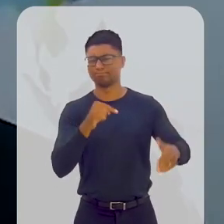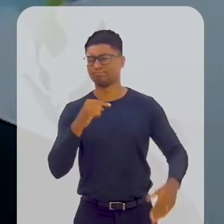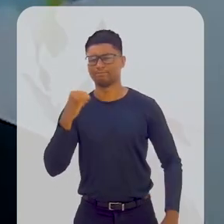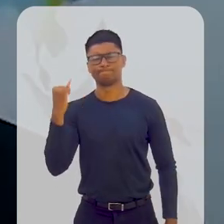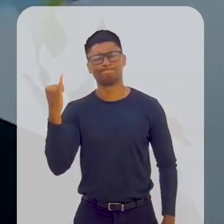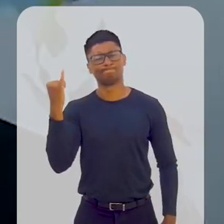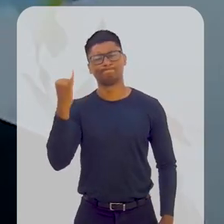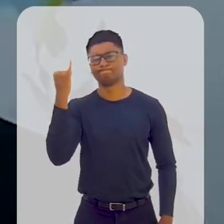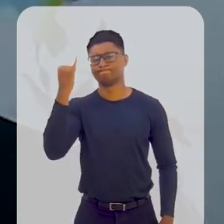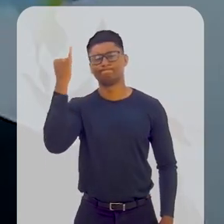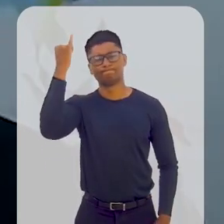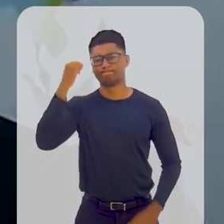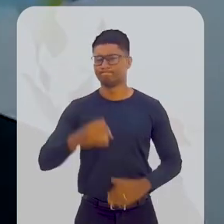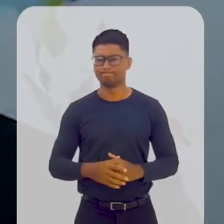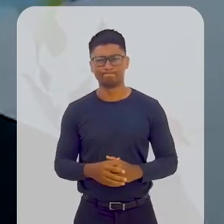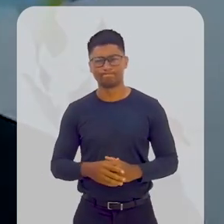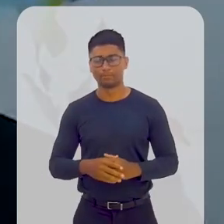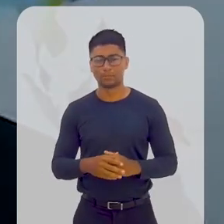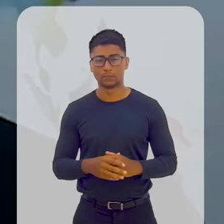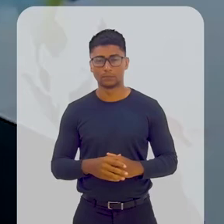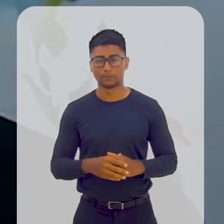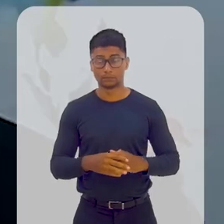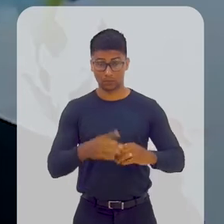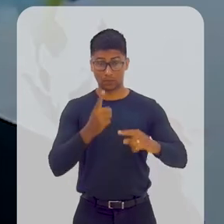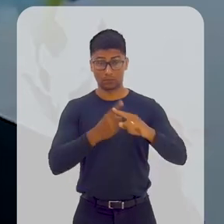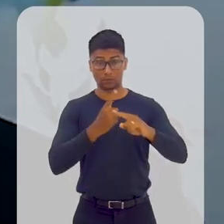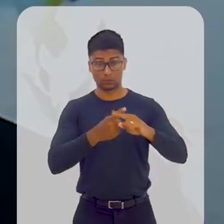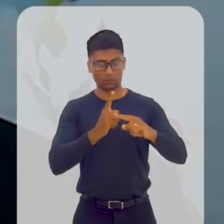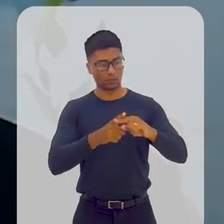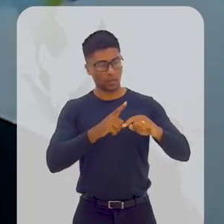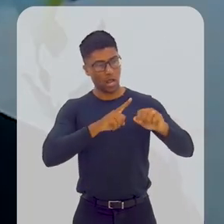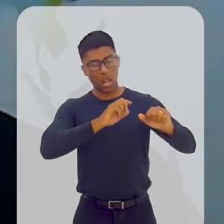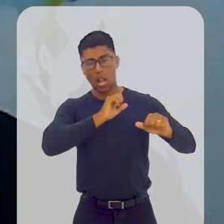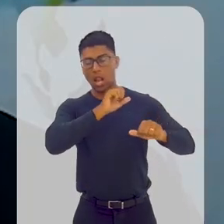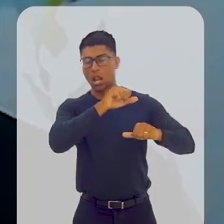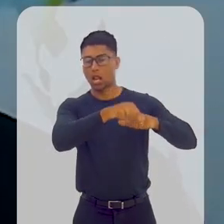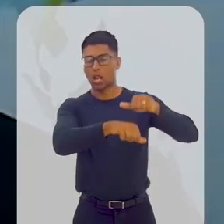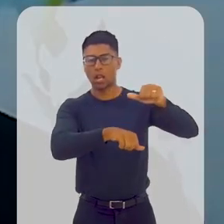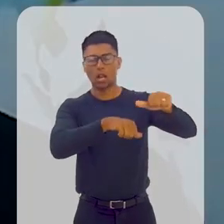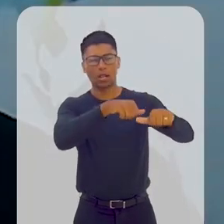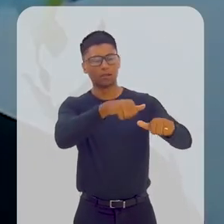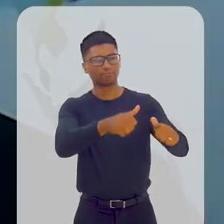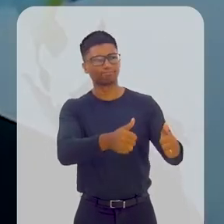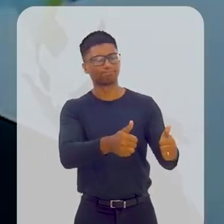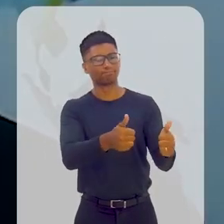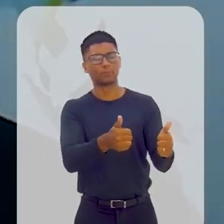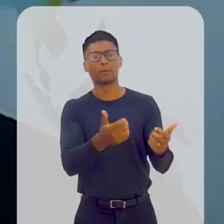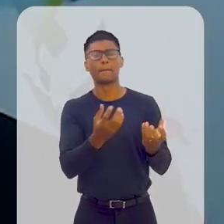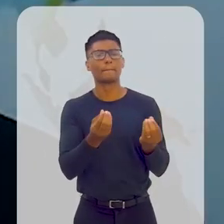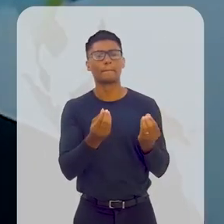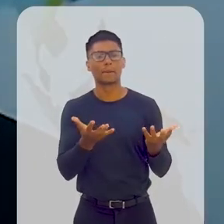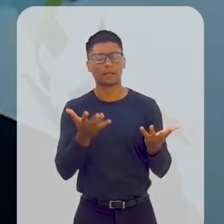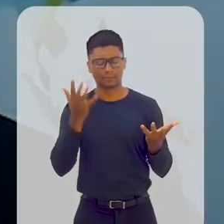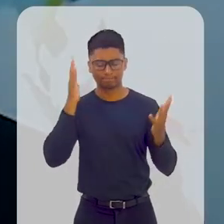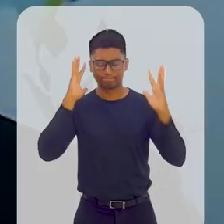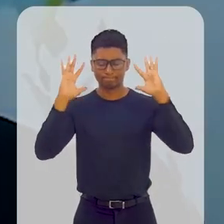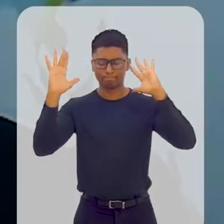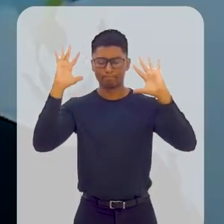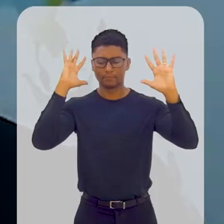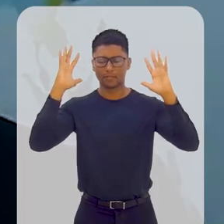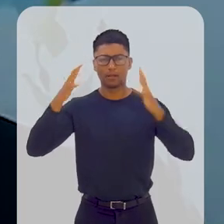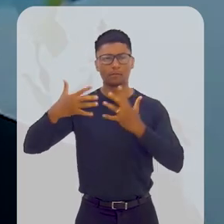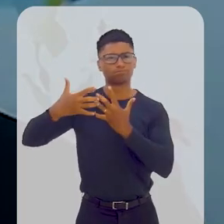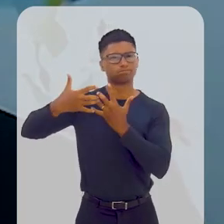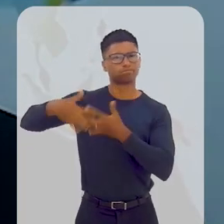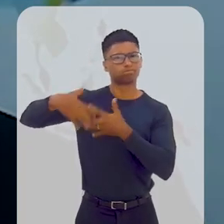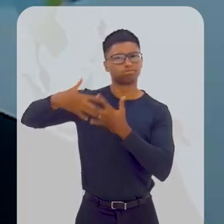é um divisor de águas, né, para se pensar, para se refletir as estratégias do